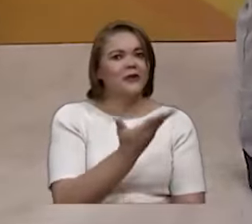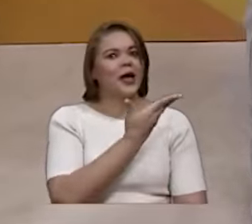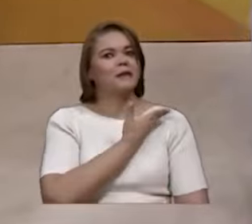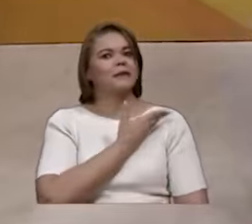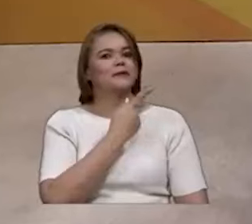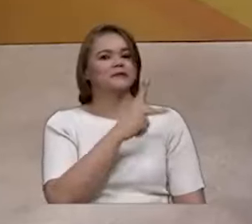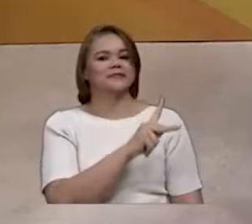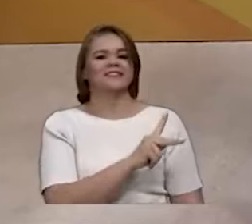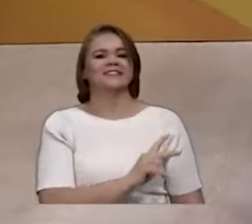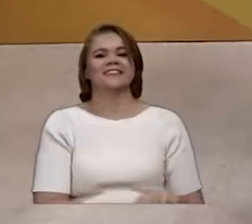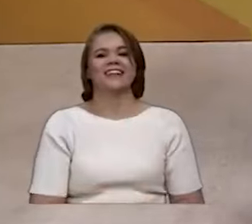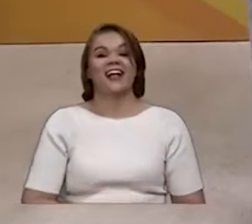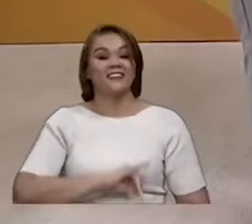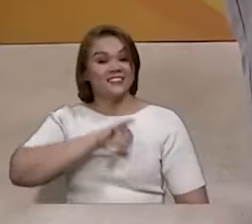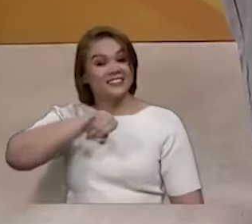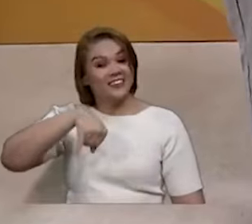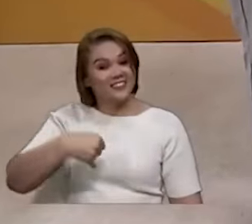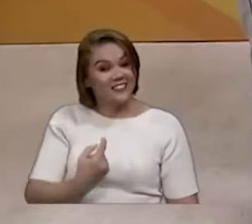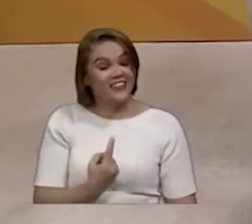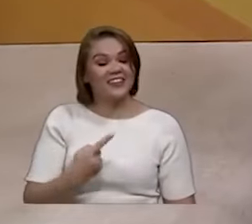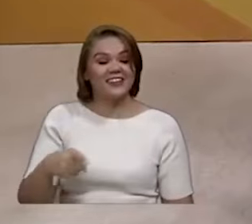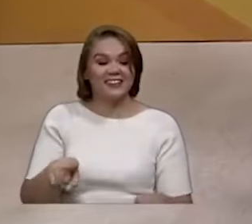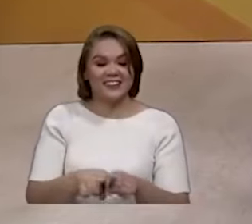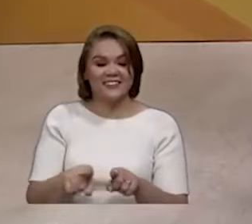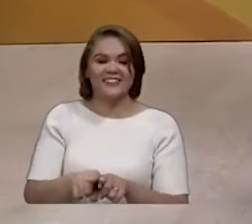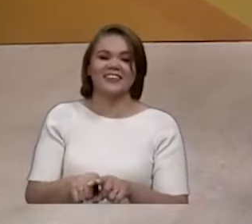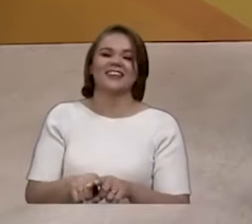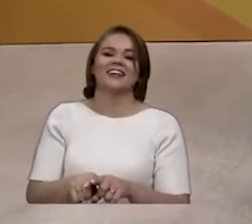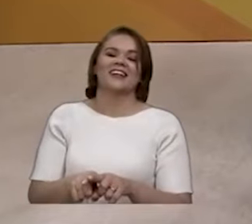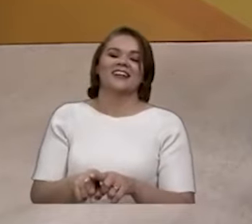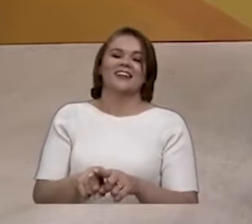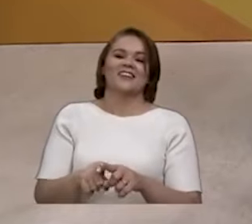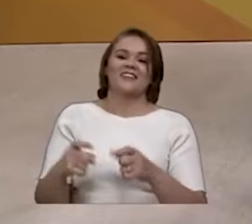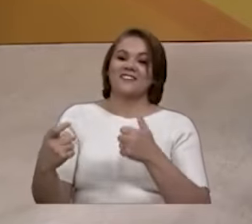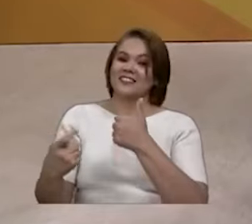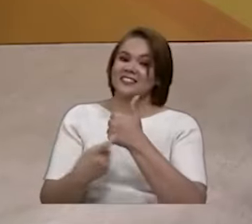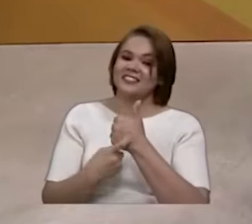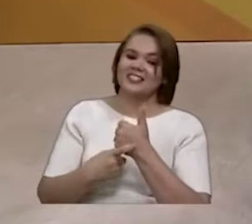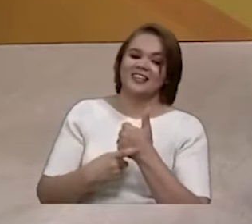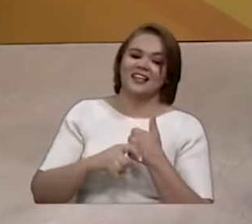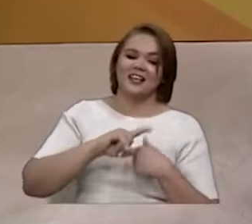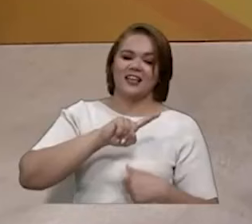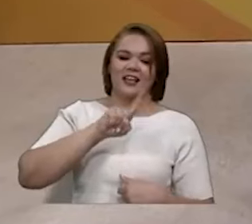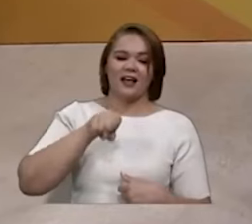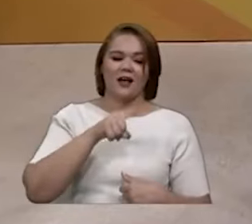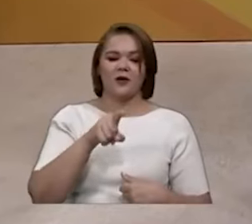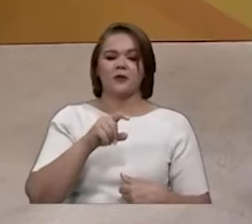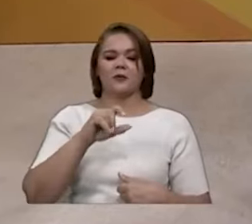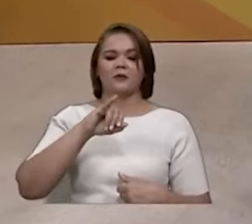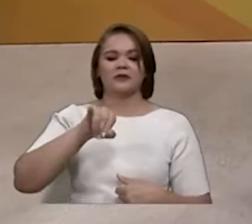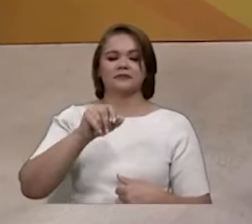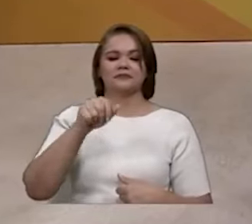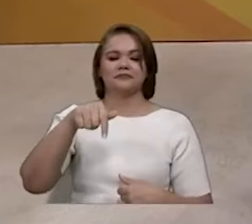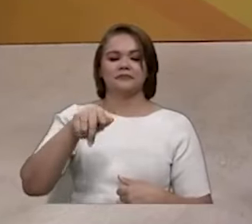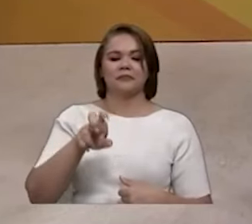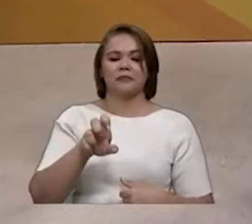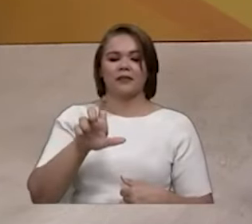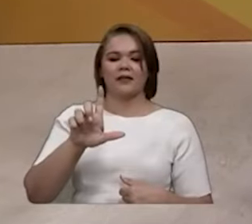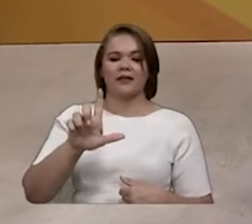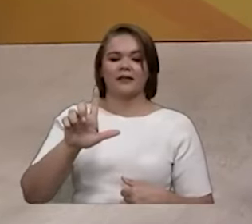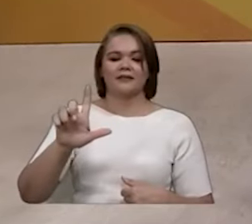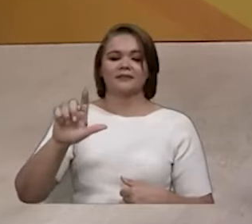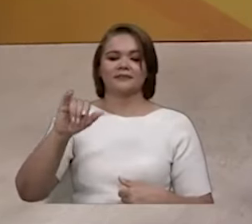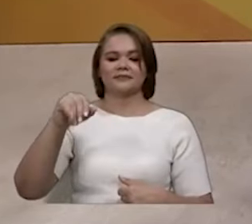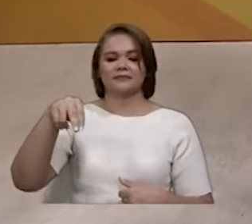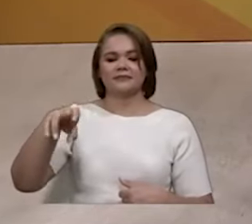E aí você aproveita para me seguir também, arroba Jaqueline Cruz, Jaqueline com dois L's. O look da